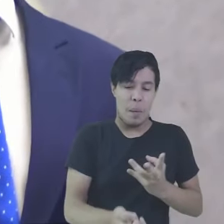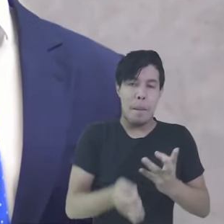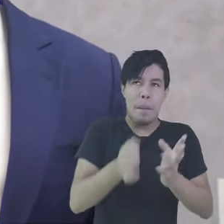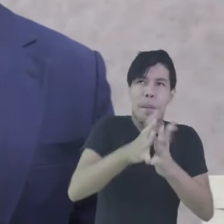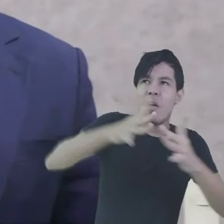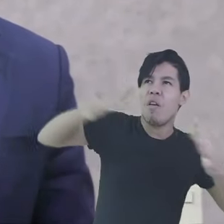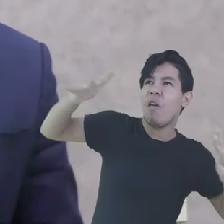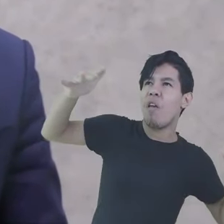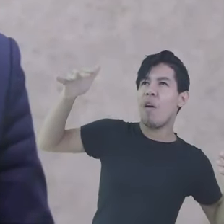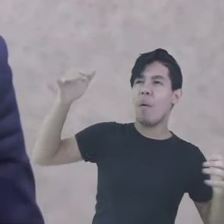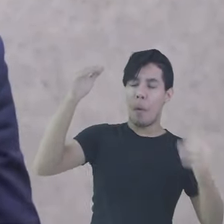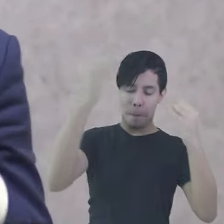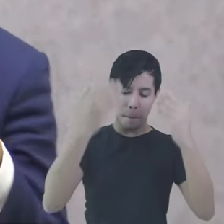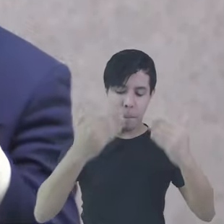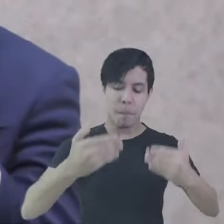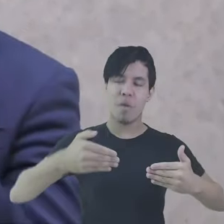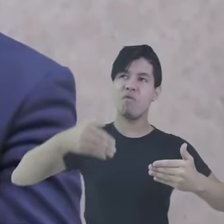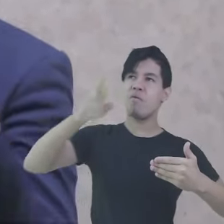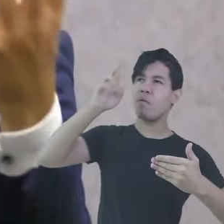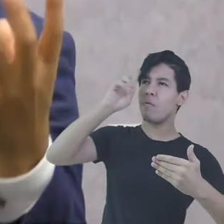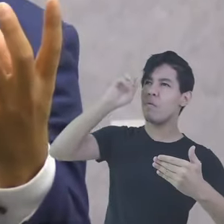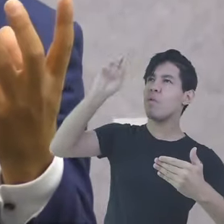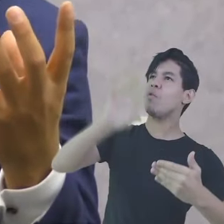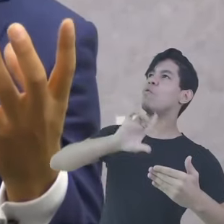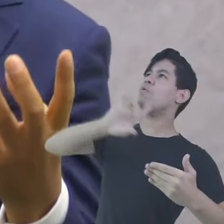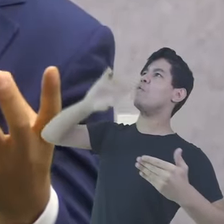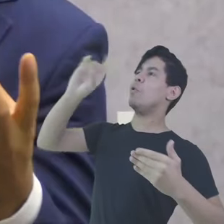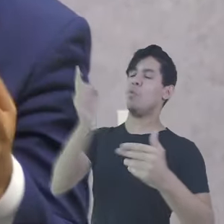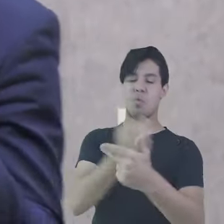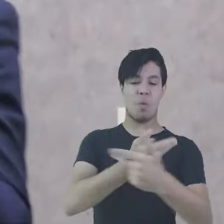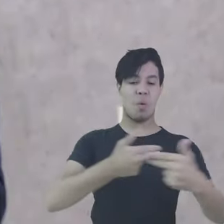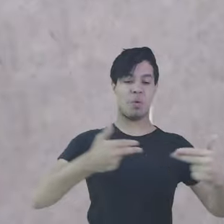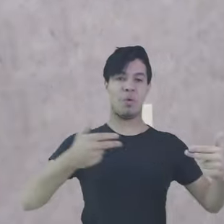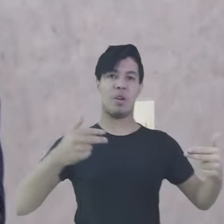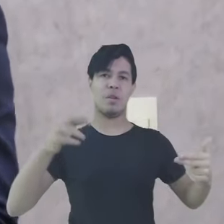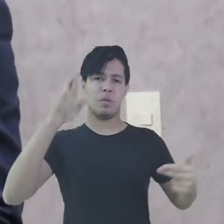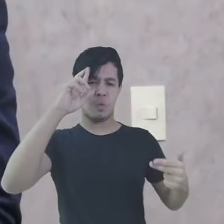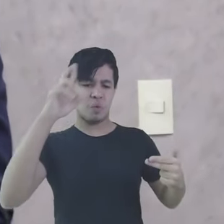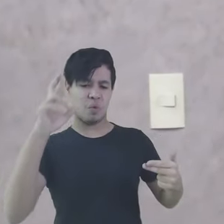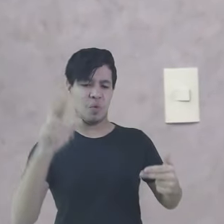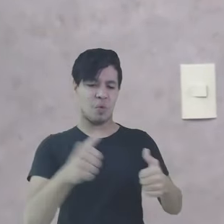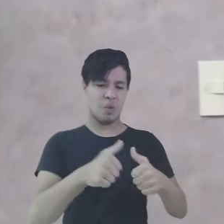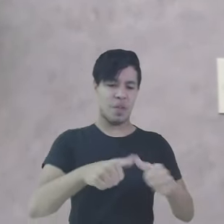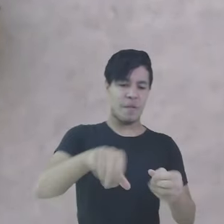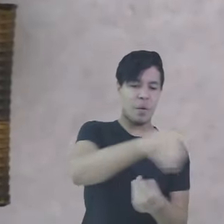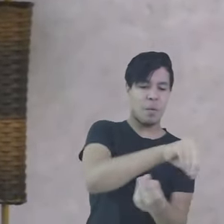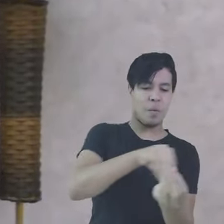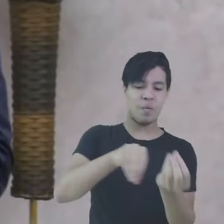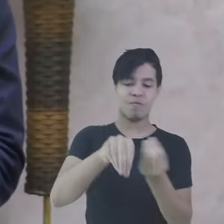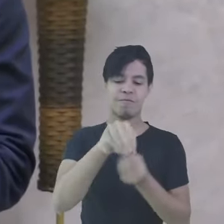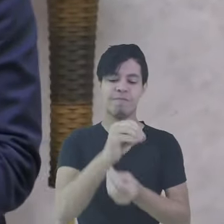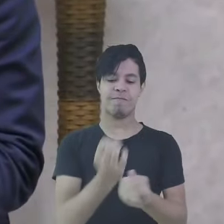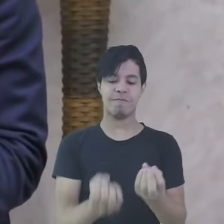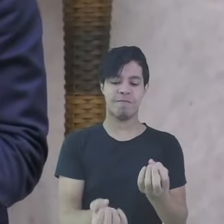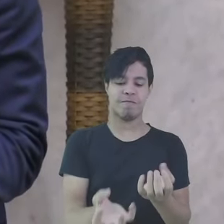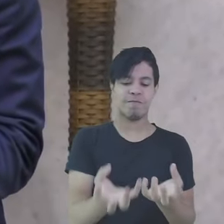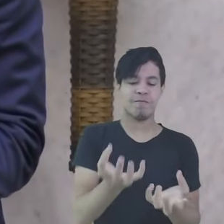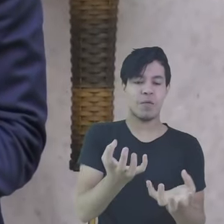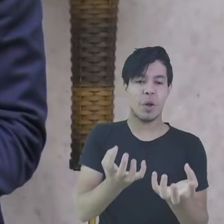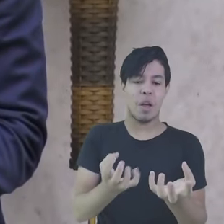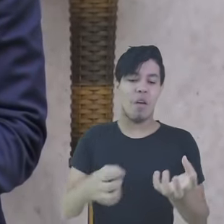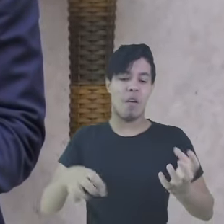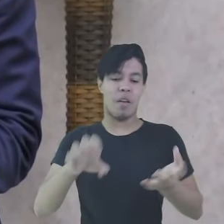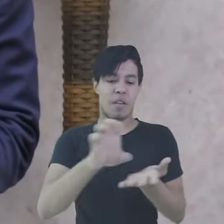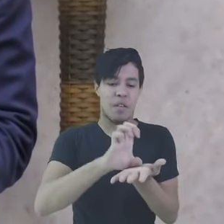descera sobre ele em fogo. A presença de Deus, a glória de Deus, eles viam em fogo. Mas se você ainda não está convencido, ainda em Êxodo capítulo